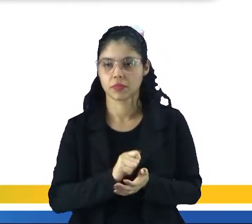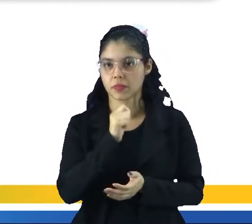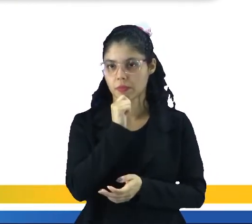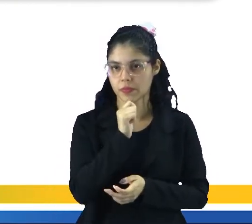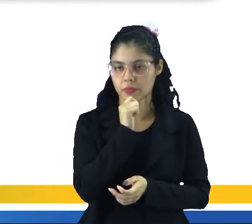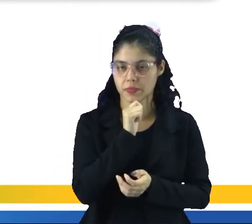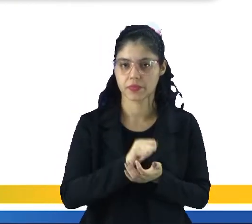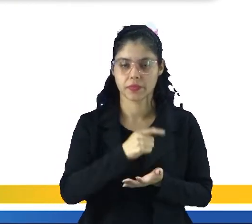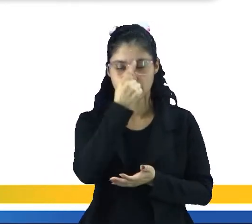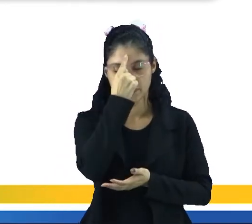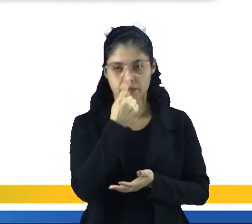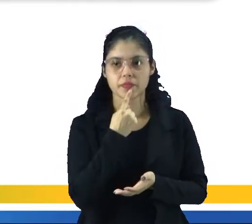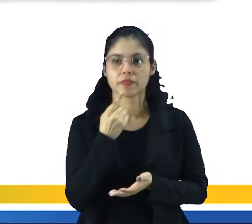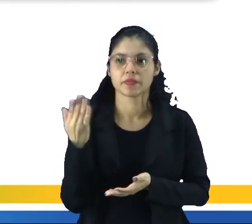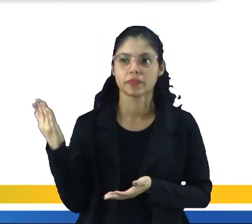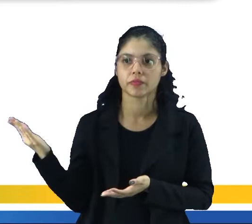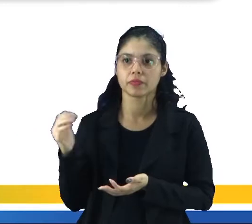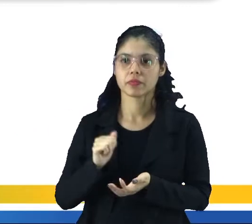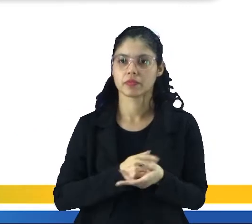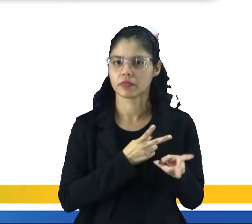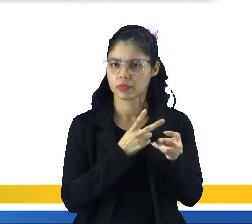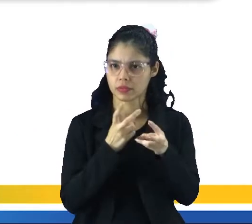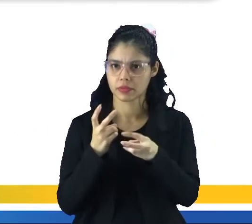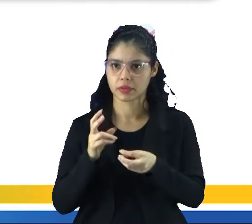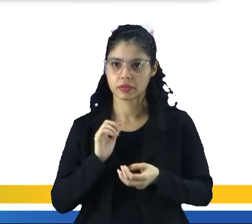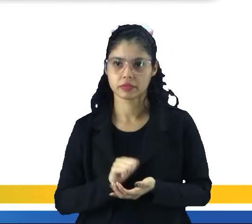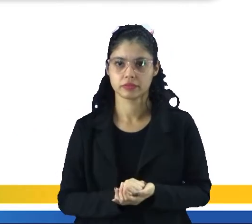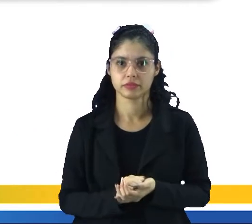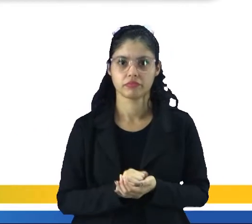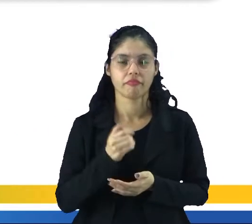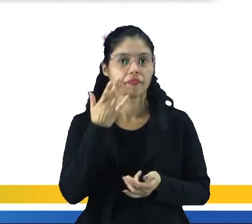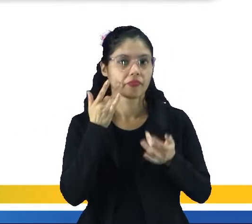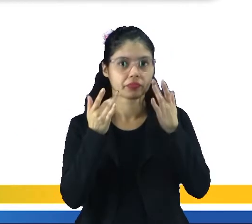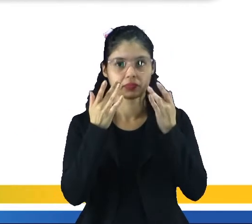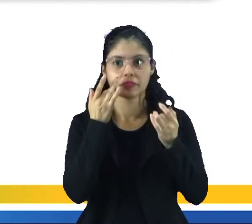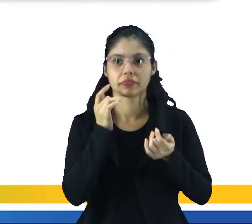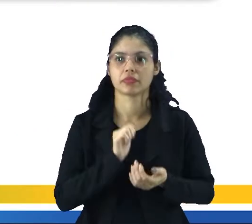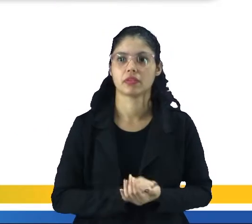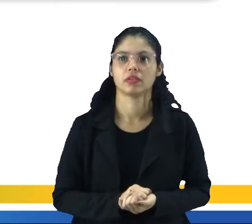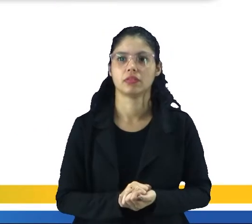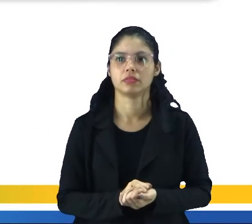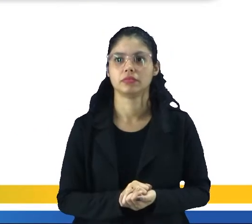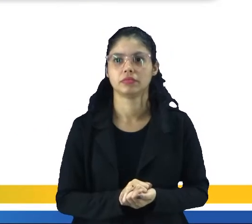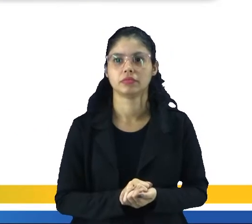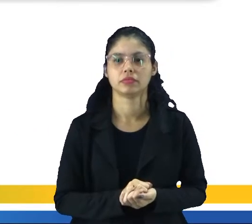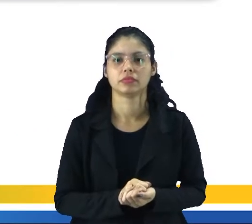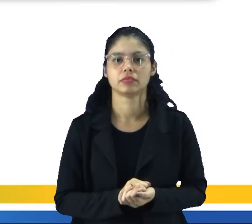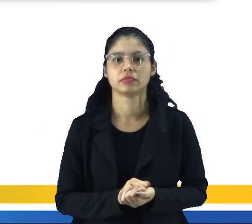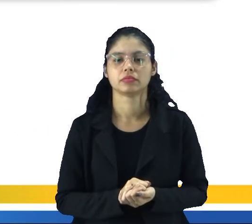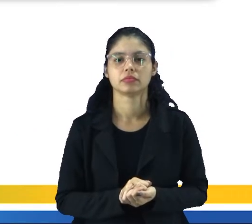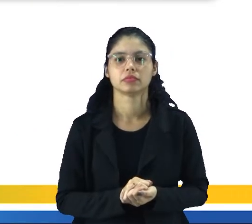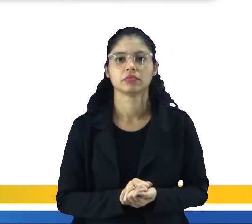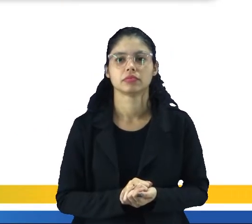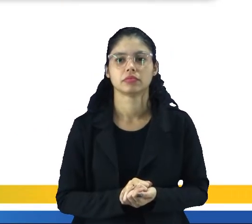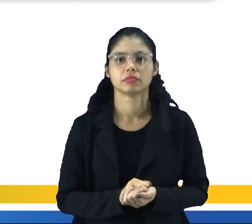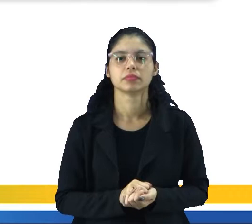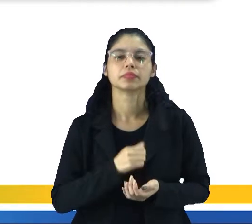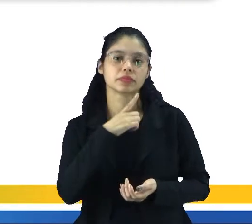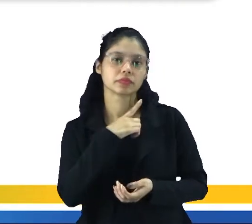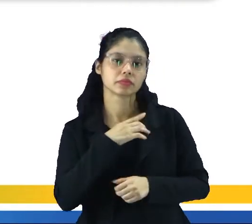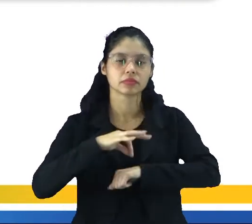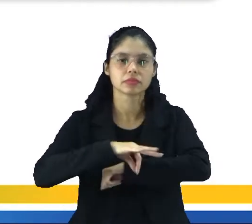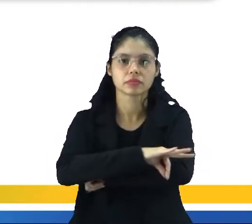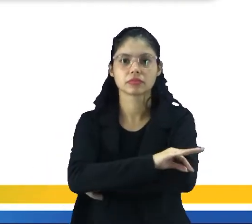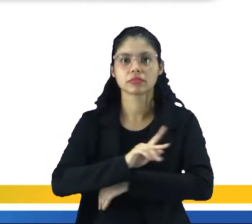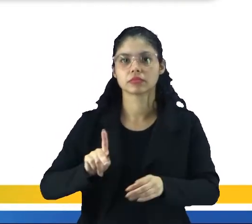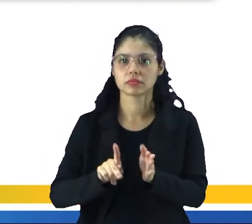imagem, gente, nós podemos observar o teatro, o teatro, a arquitetura do